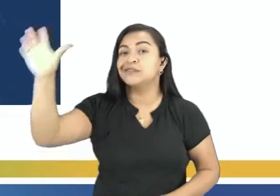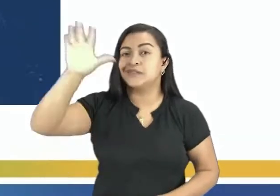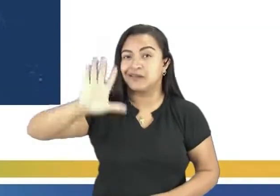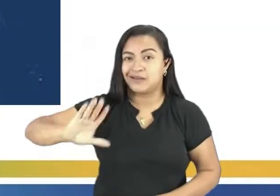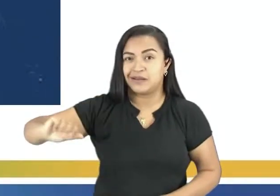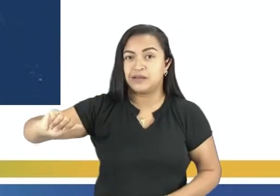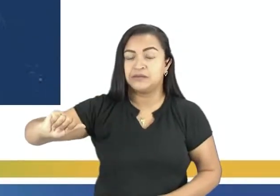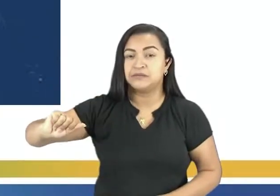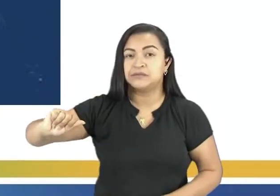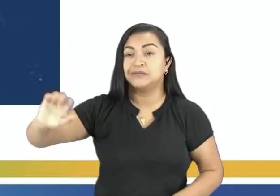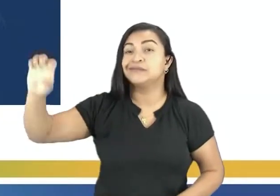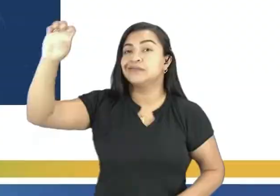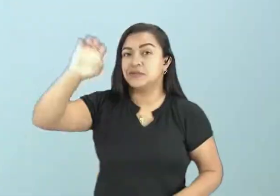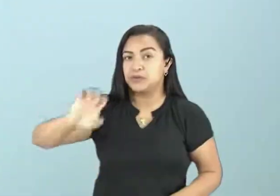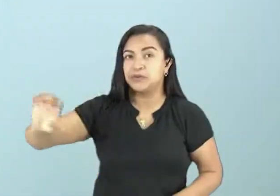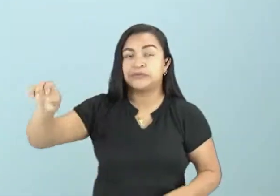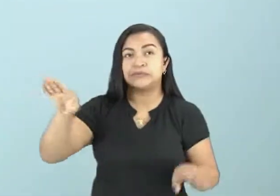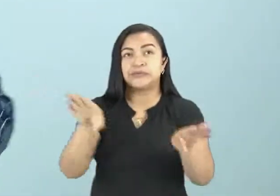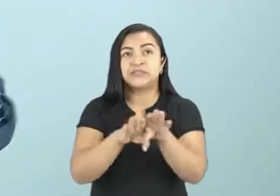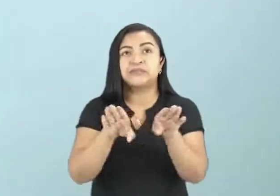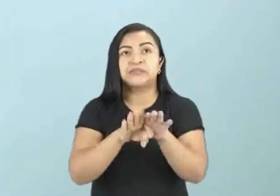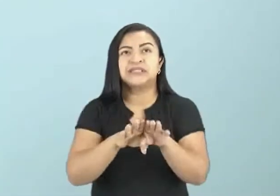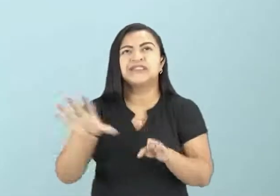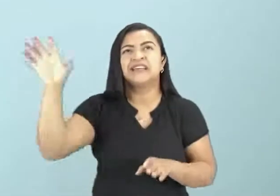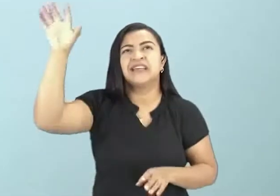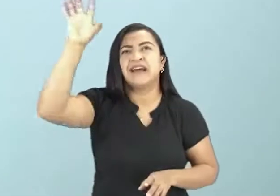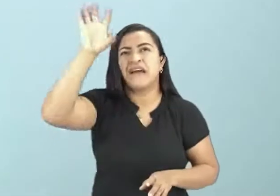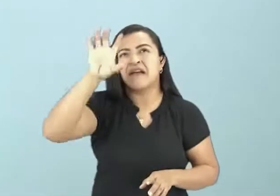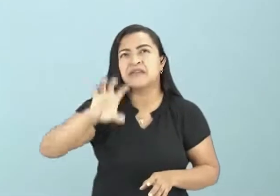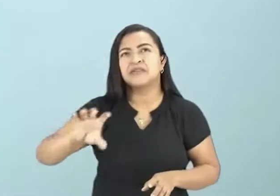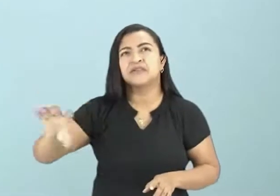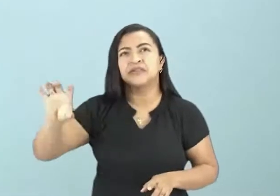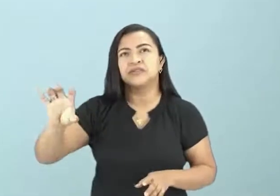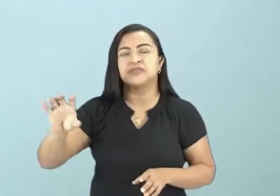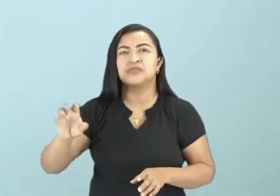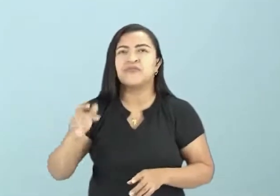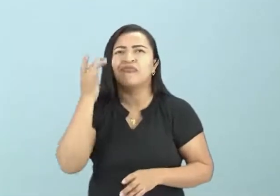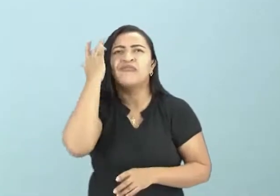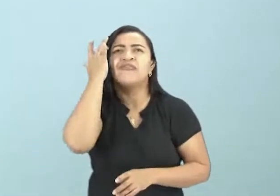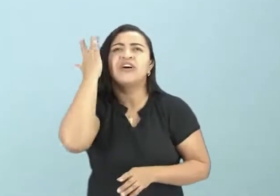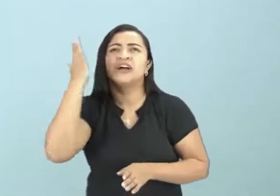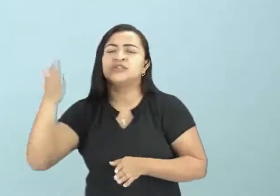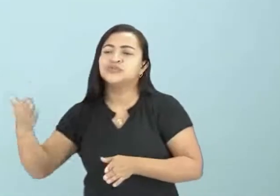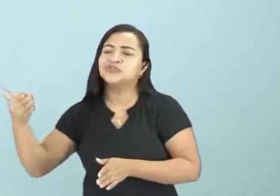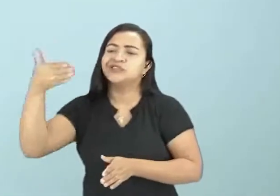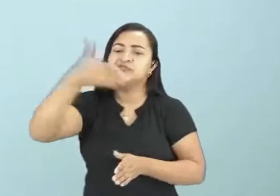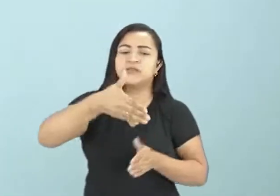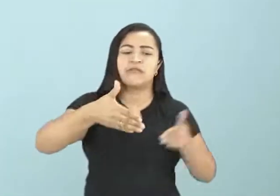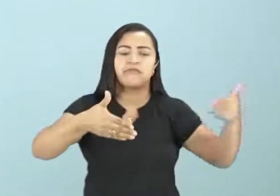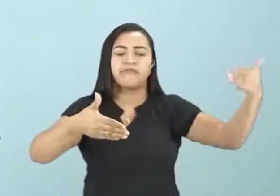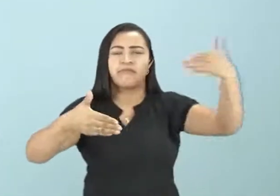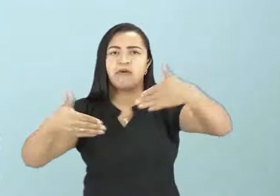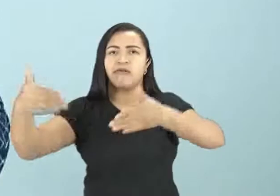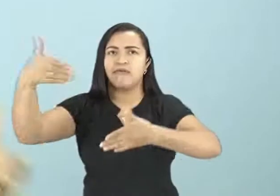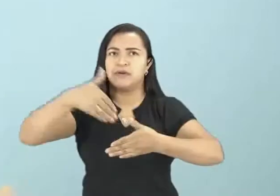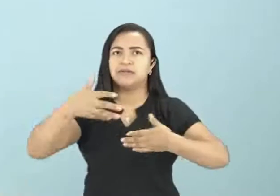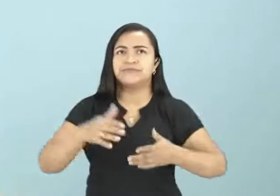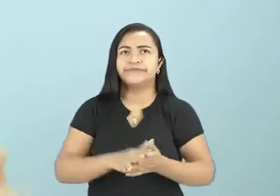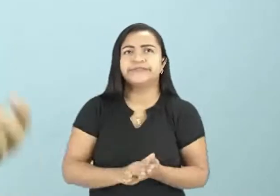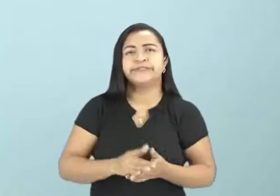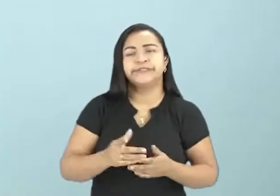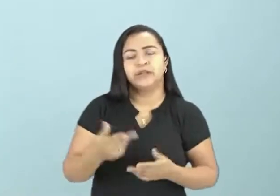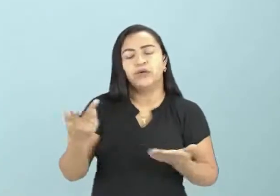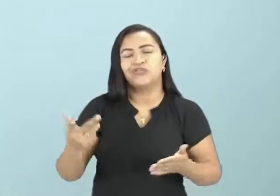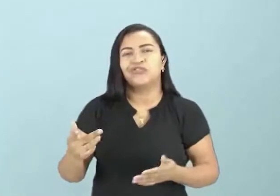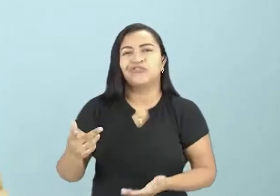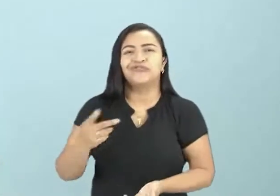Europa. Essa região é muito fácil as entradas e as saídas, então é um momento aí que várias vezes na